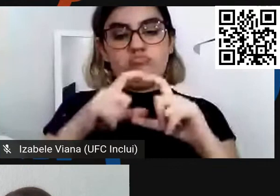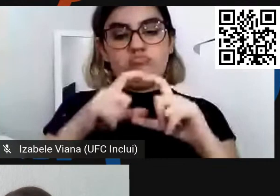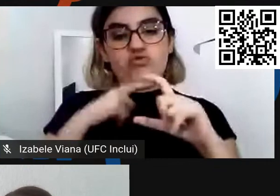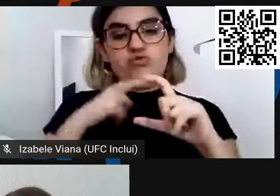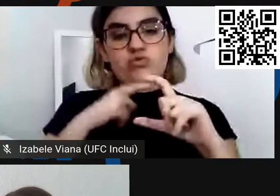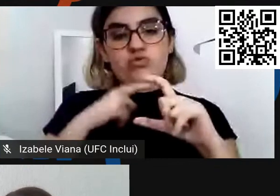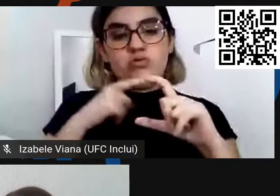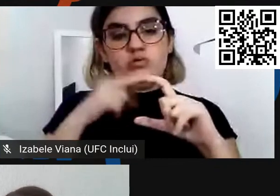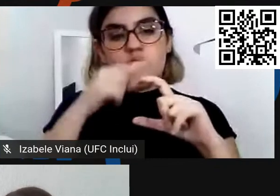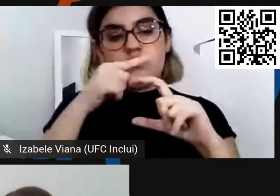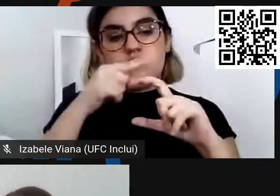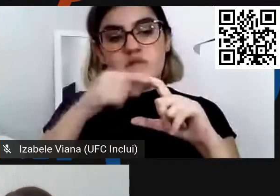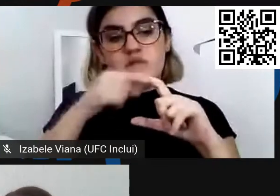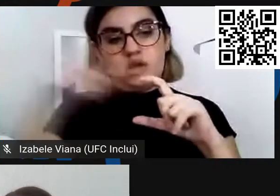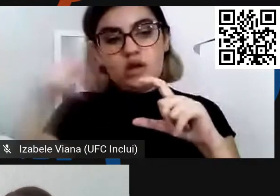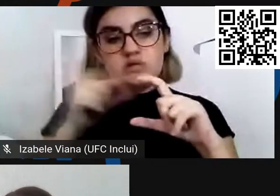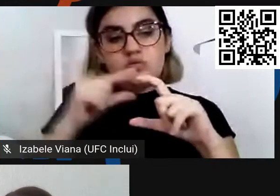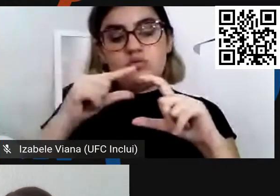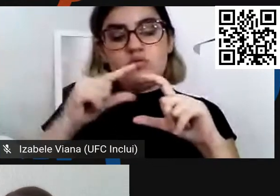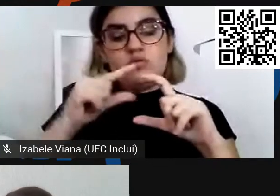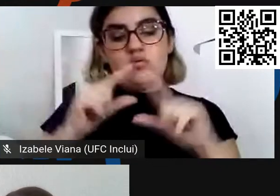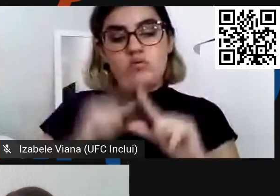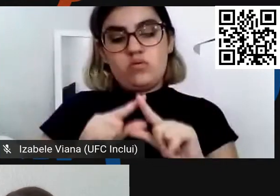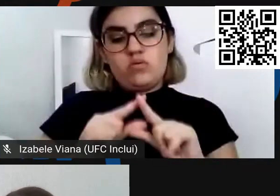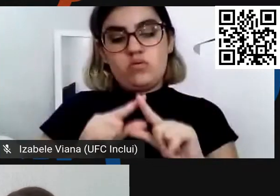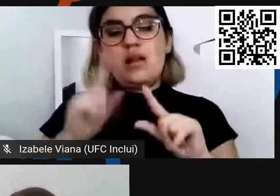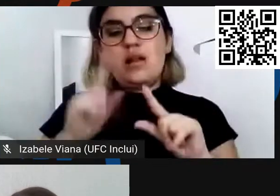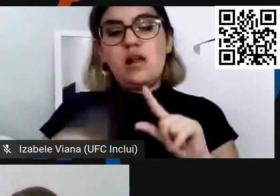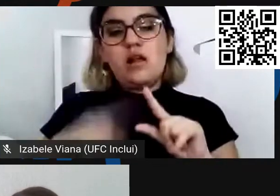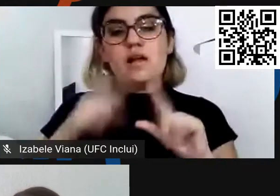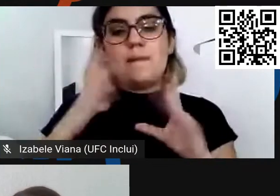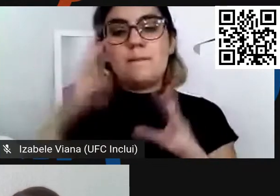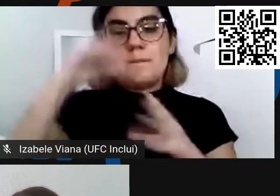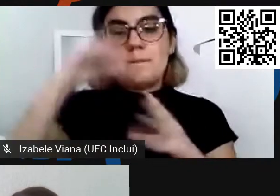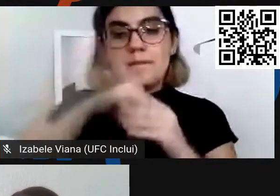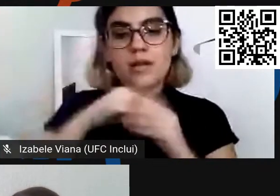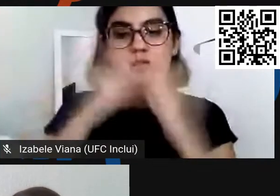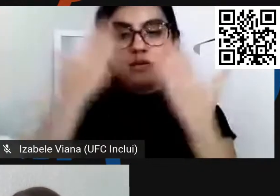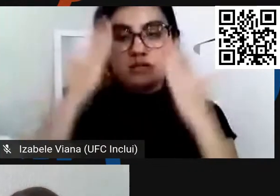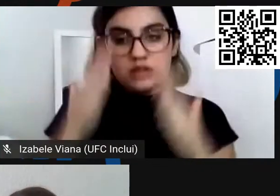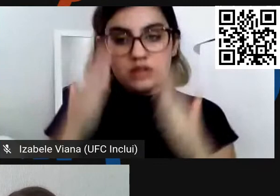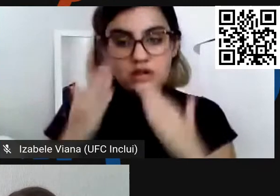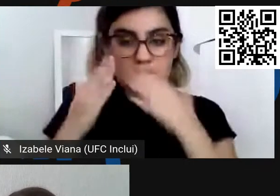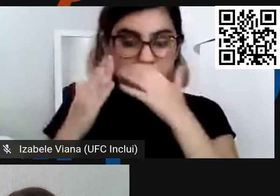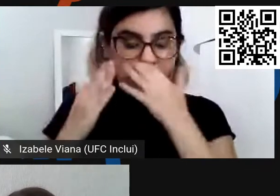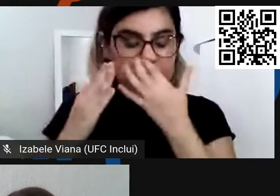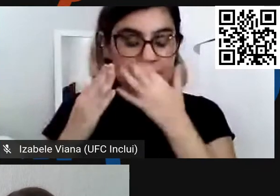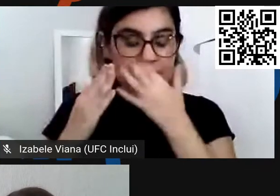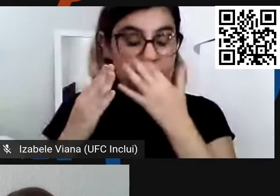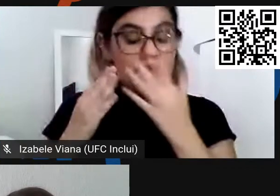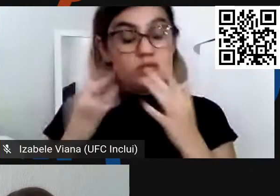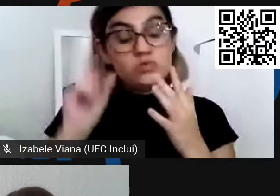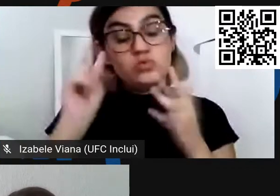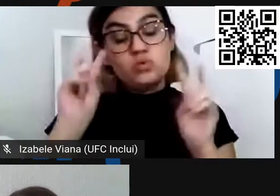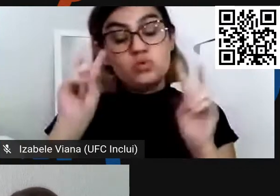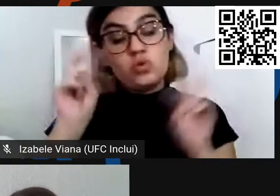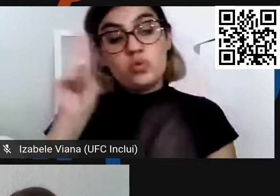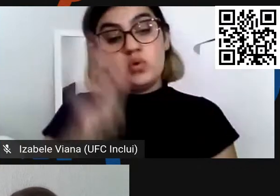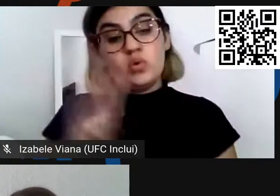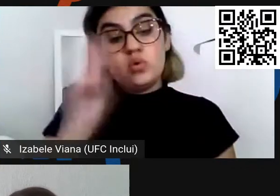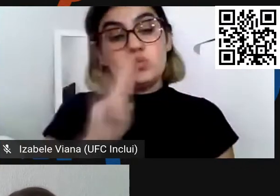justamente uma meta-análise que foi feita logo no início da colaboração, era sobre o uso de corticoide